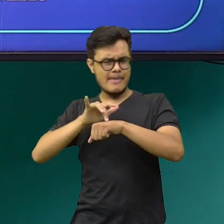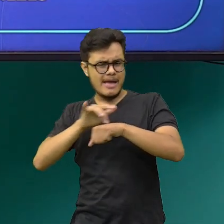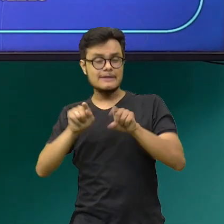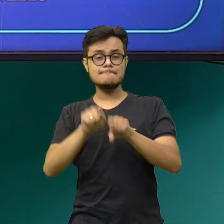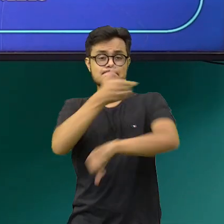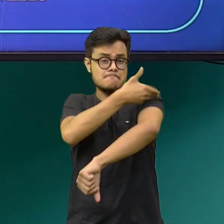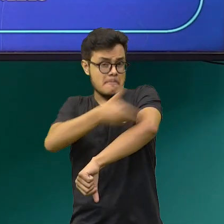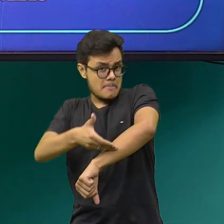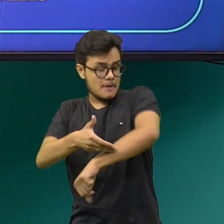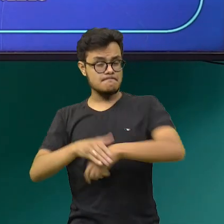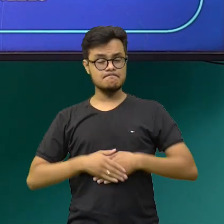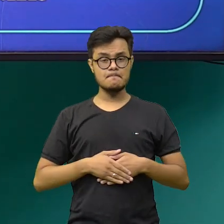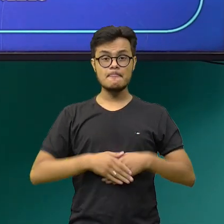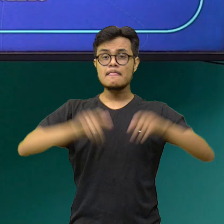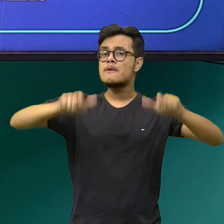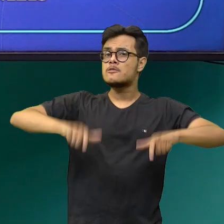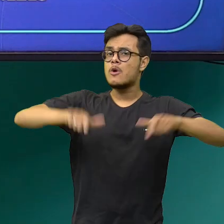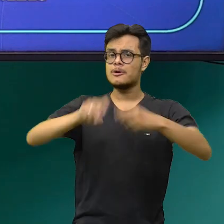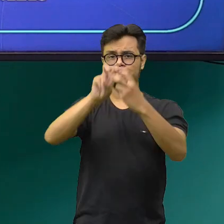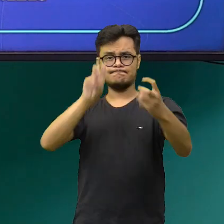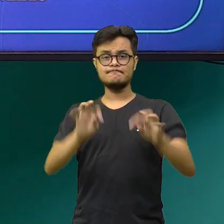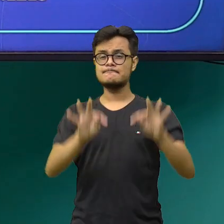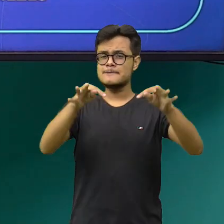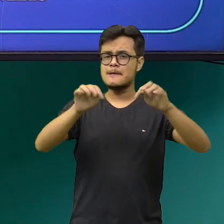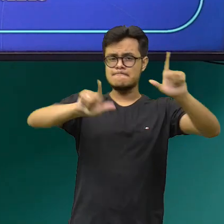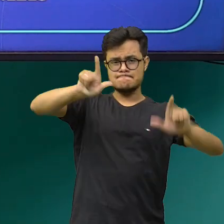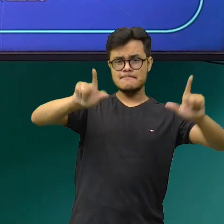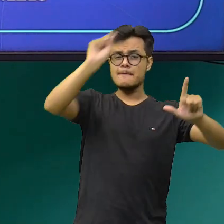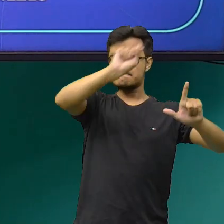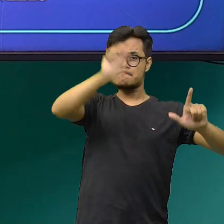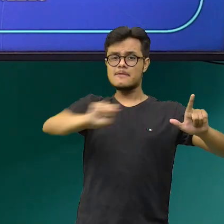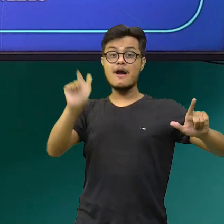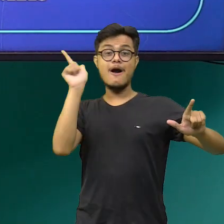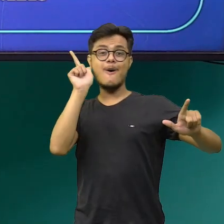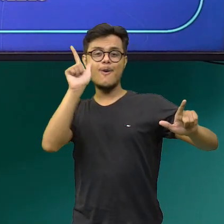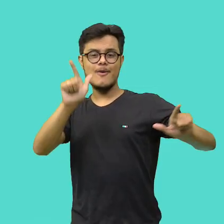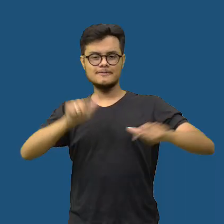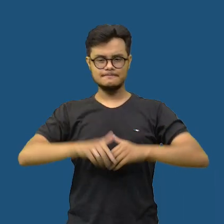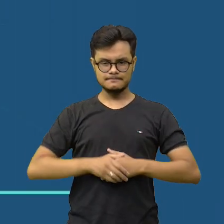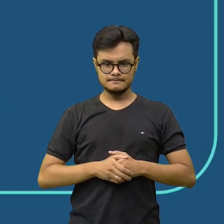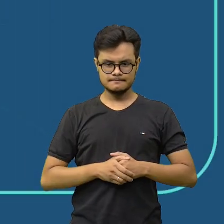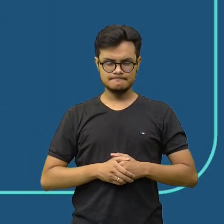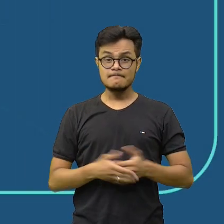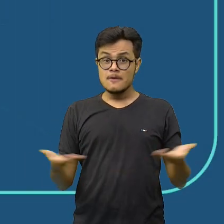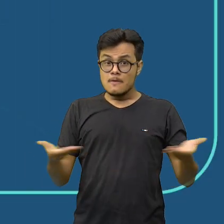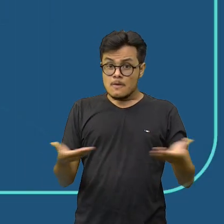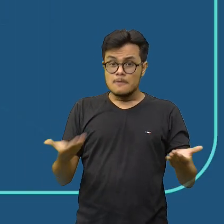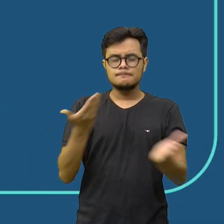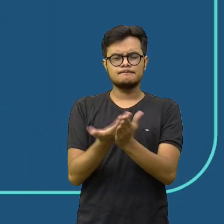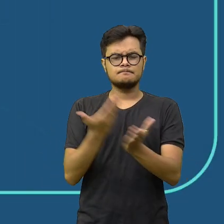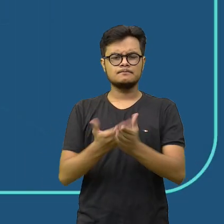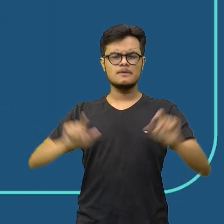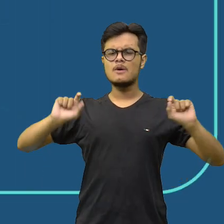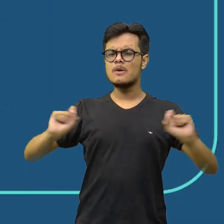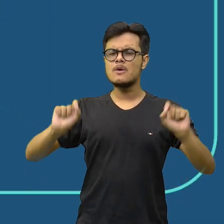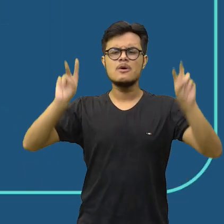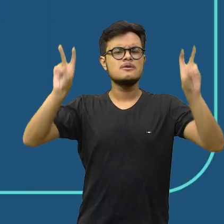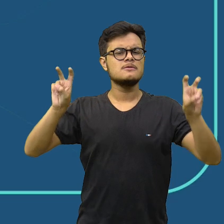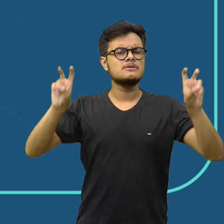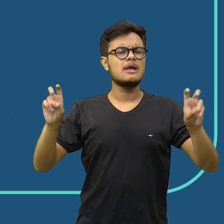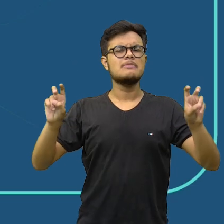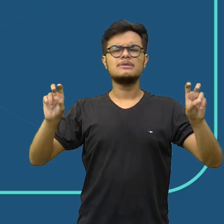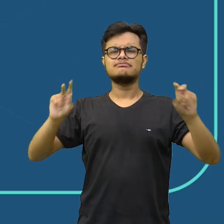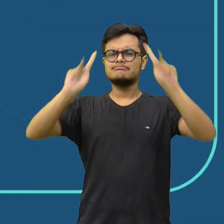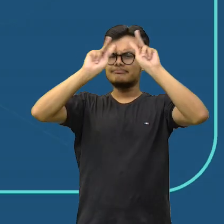branca. Estamos em um estúdio de TV com tela interativa para anotações. E na nossa aula de hoje, nós vamos falar sobre